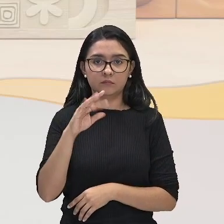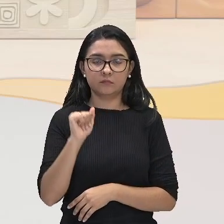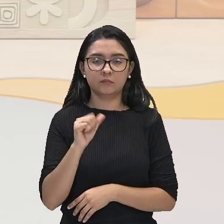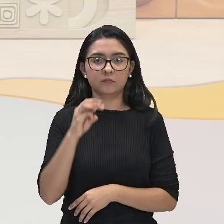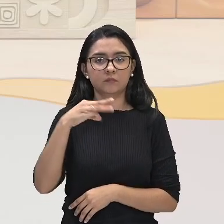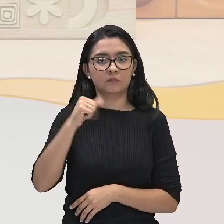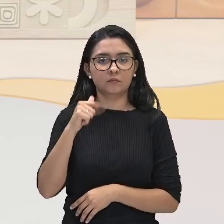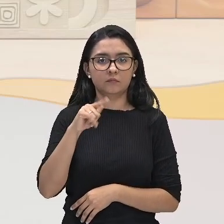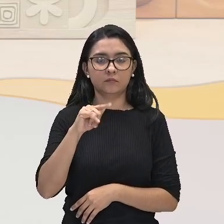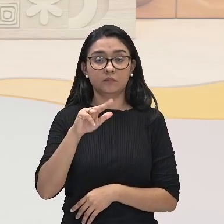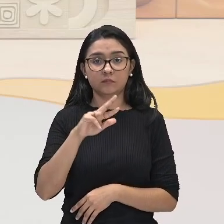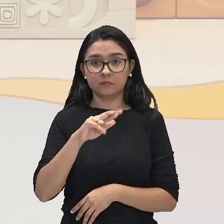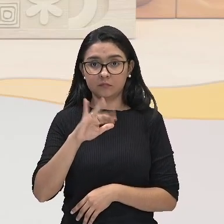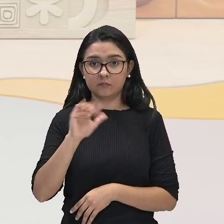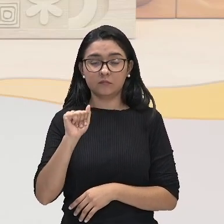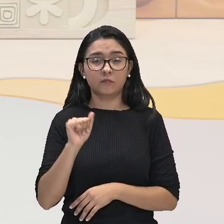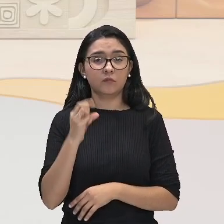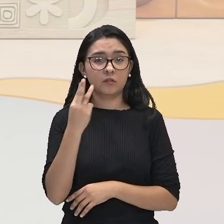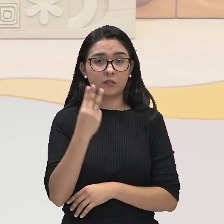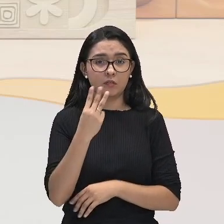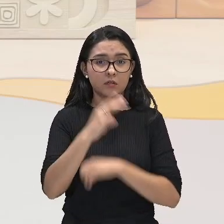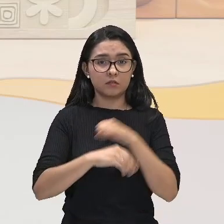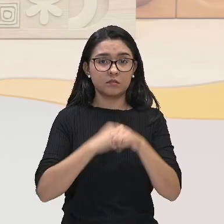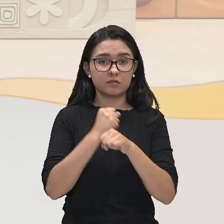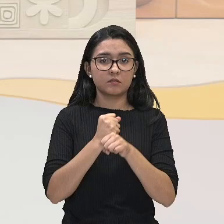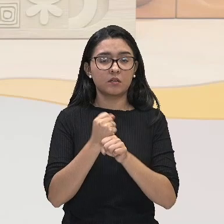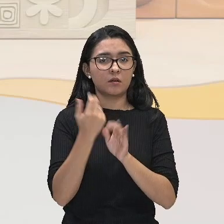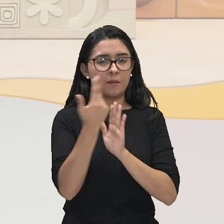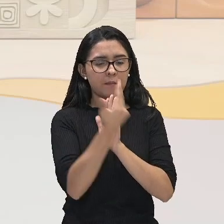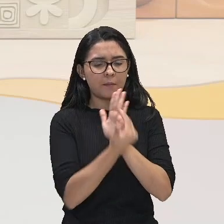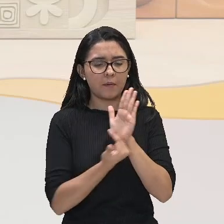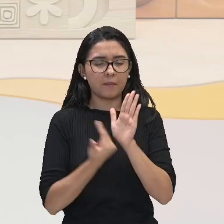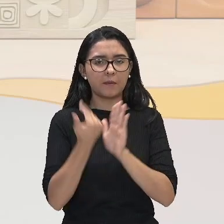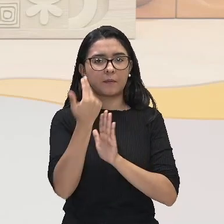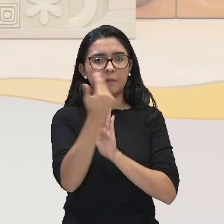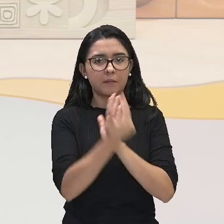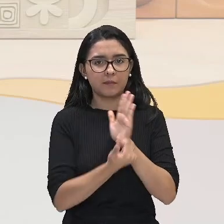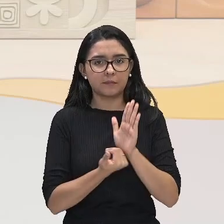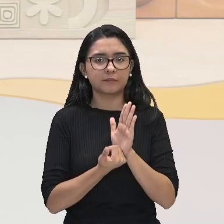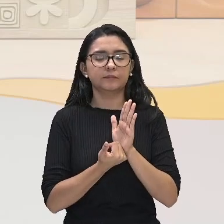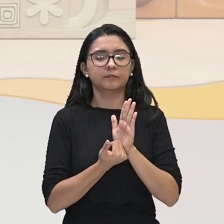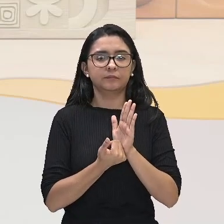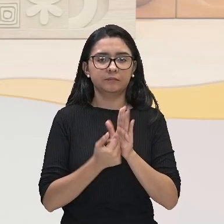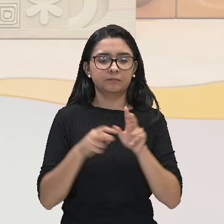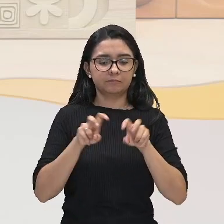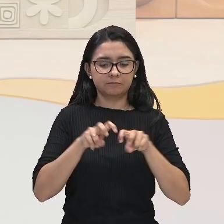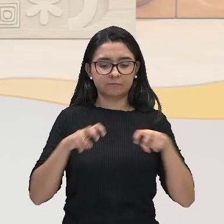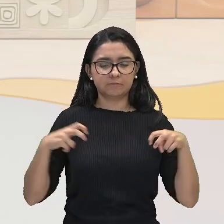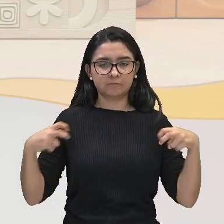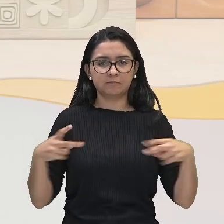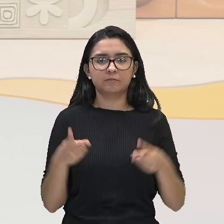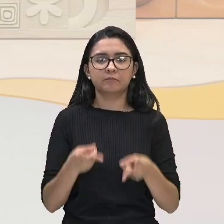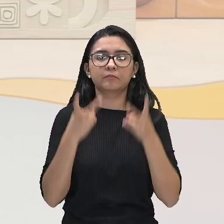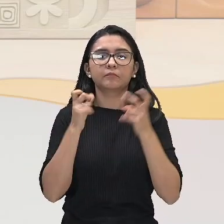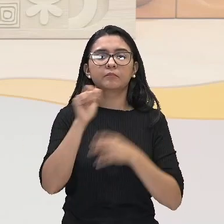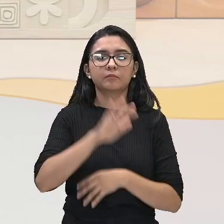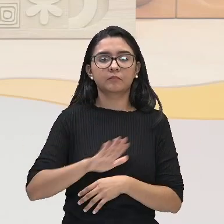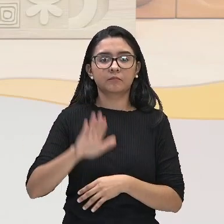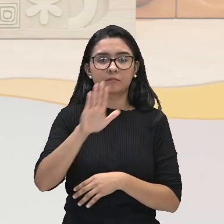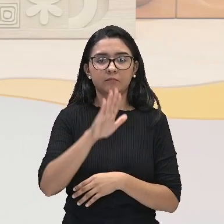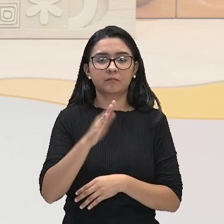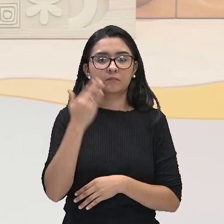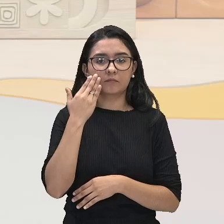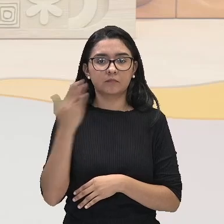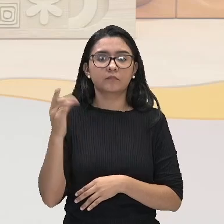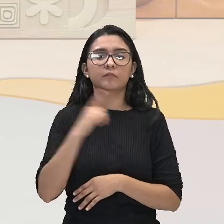Foram 3 anos de trabalho desenhando e redesenhando as figuras da Santa Ceia. Observem só aqui na imagem que eu tenho também a